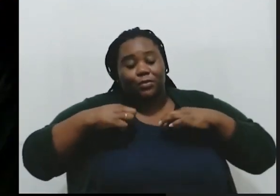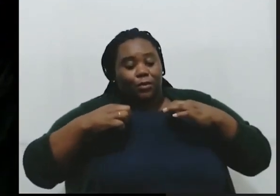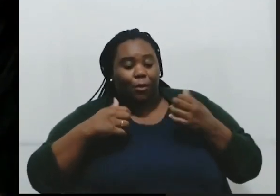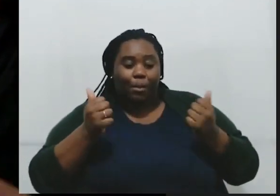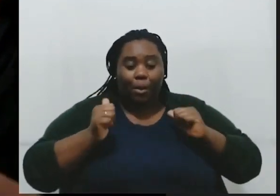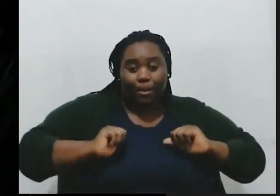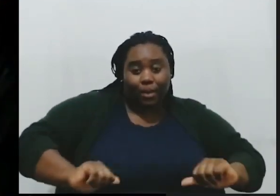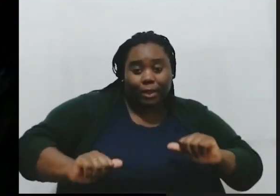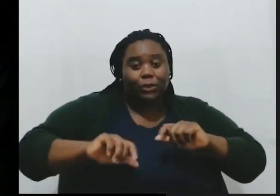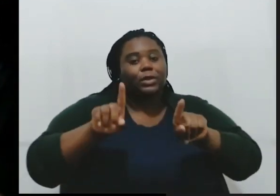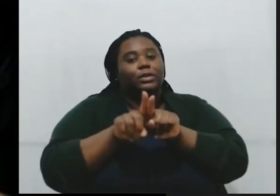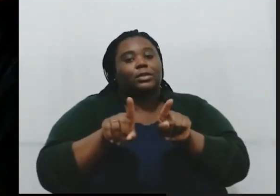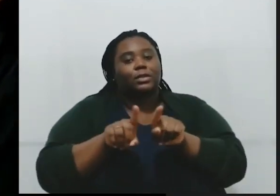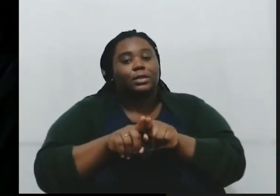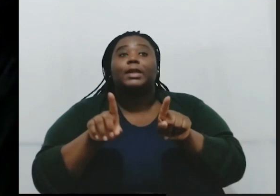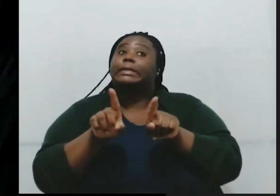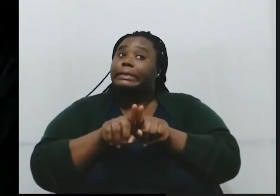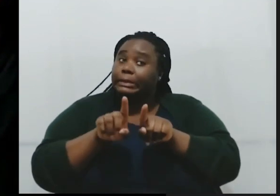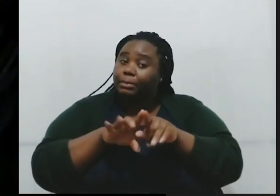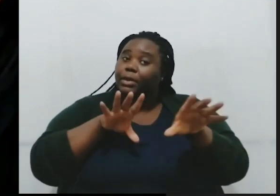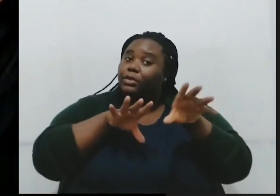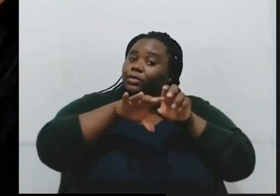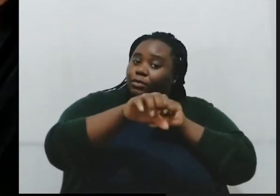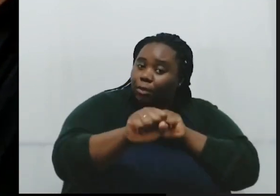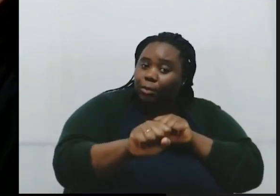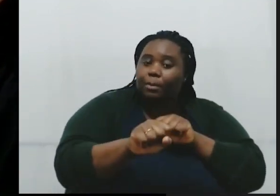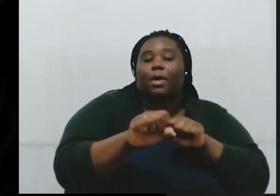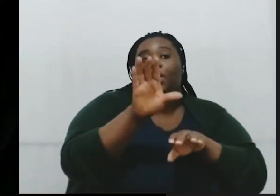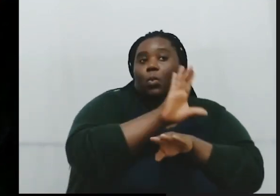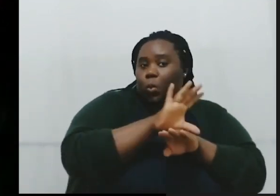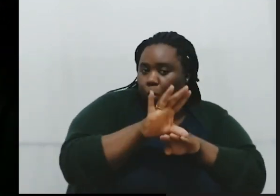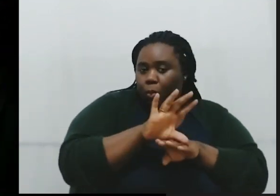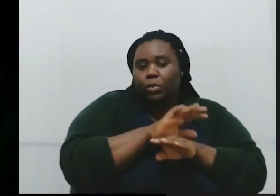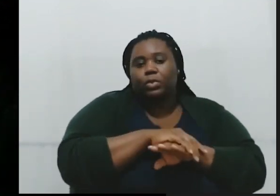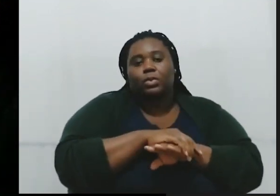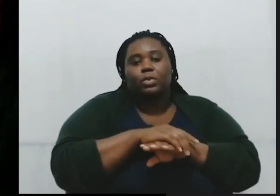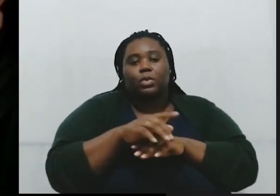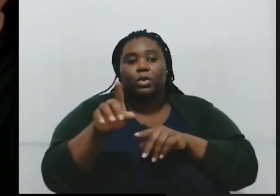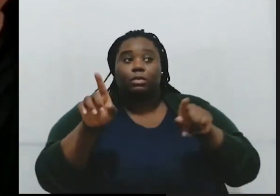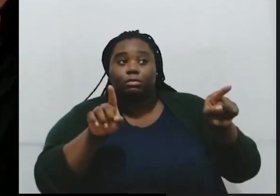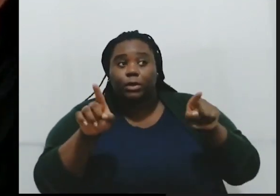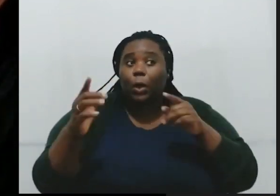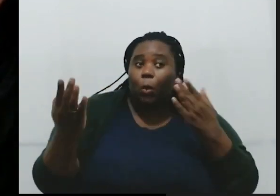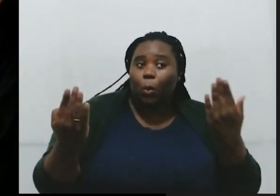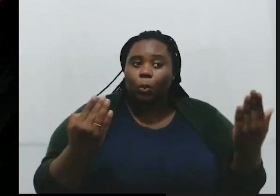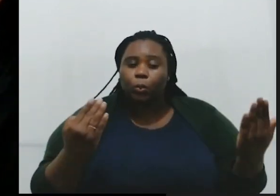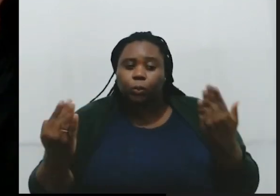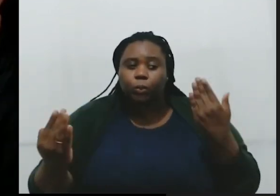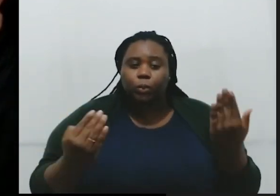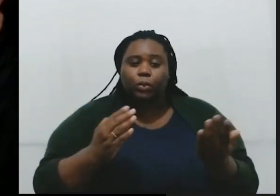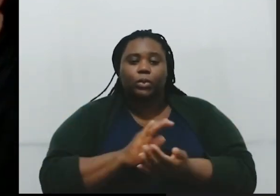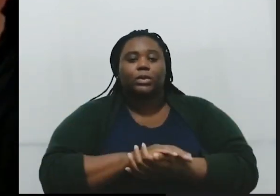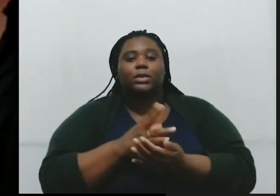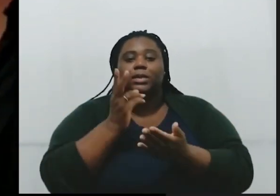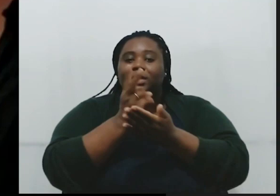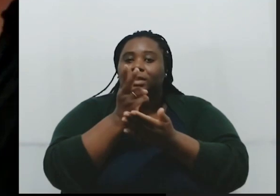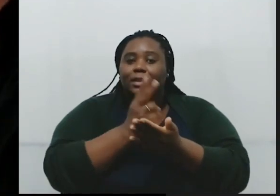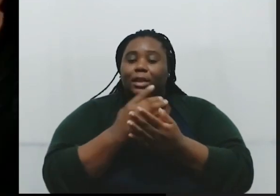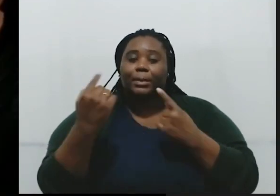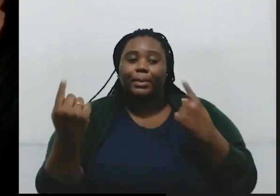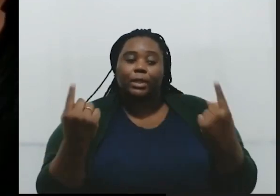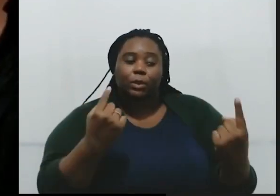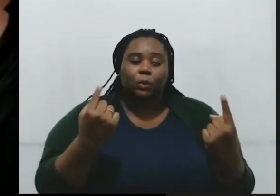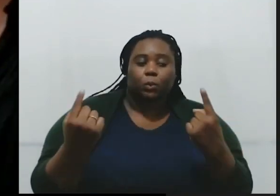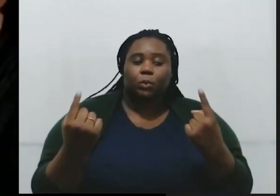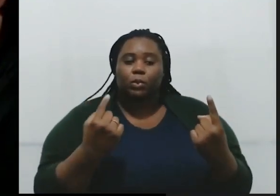sempre nesse lugar meio, acho que confluente entre a pedagogia, né, entre ser professora e ser diretora.